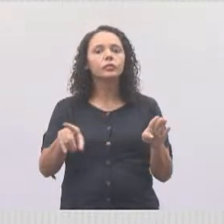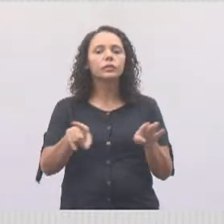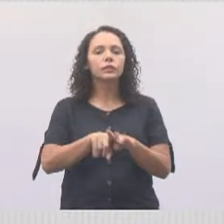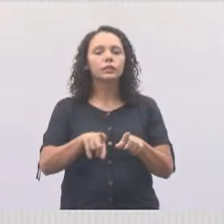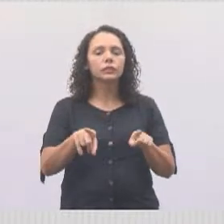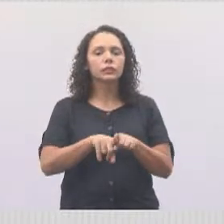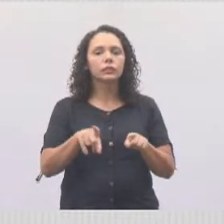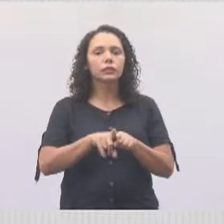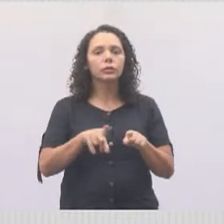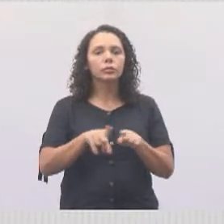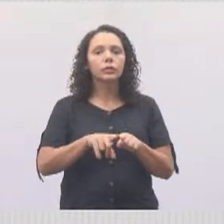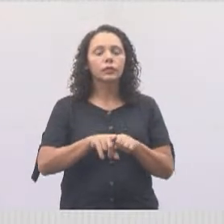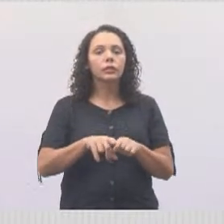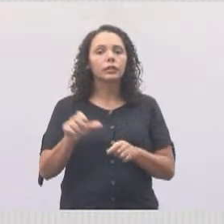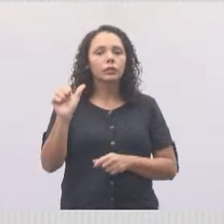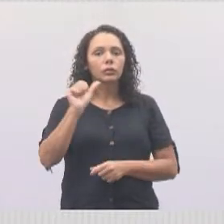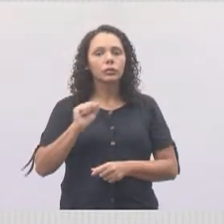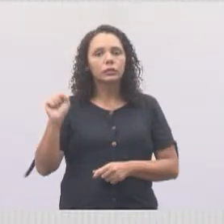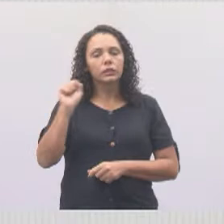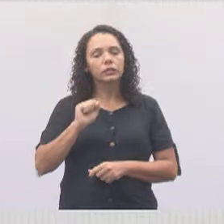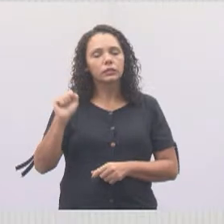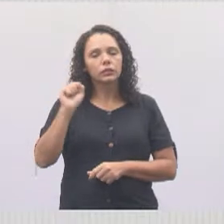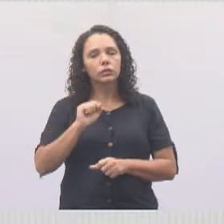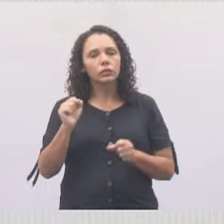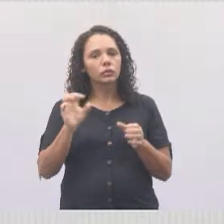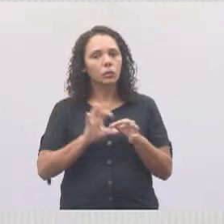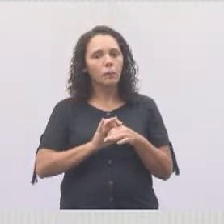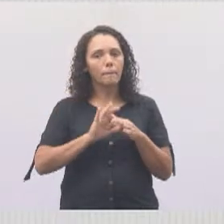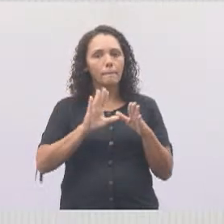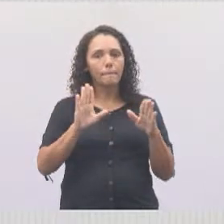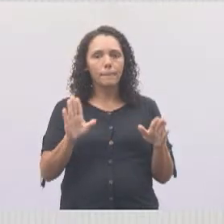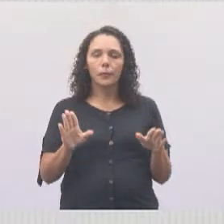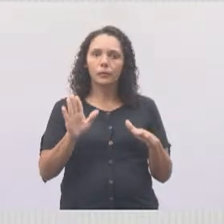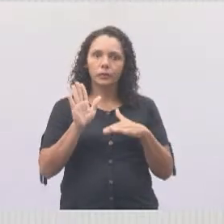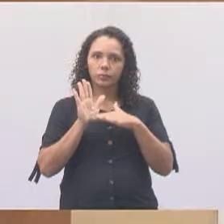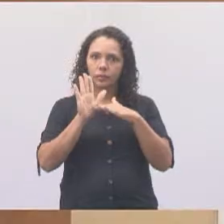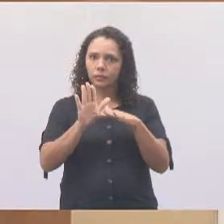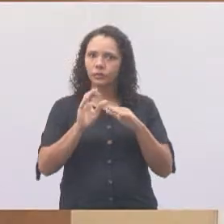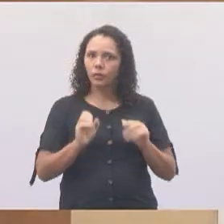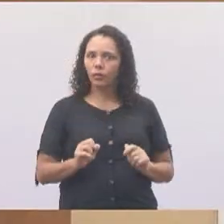assessores estão prontos a recebê-los, ok?